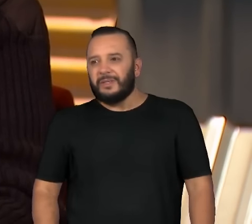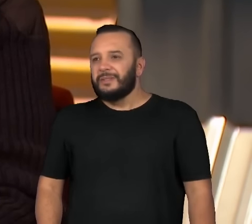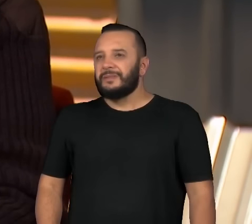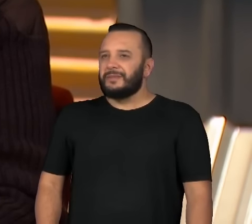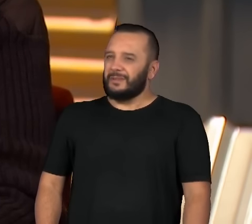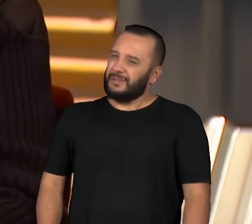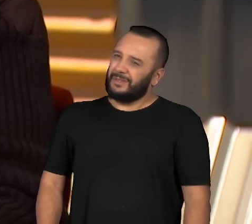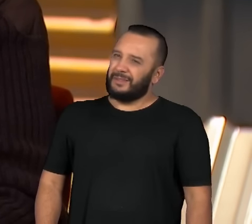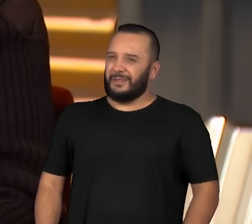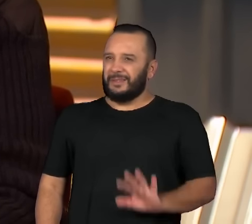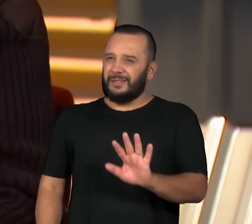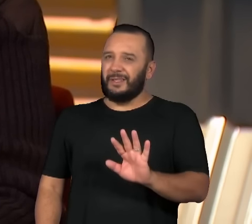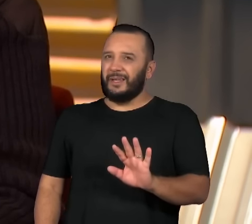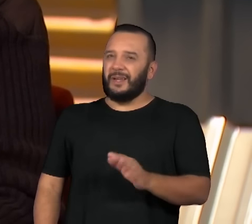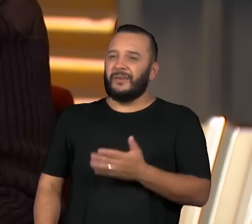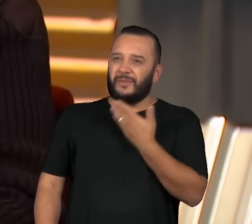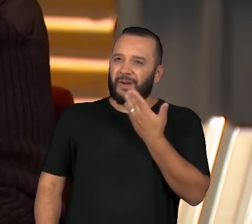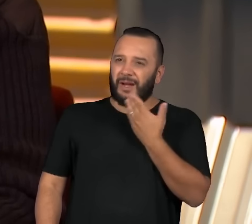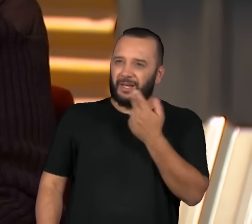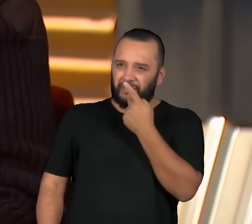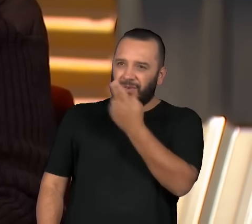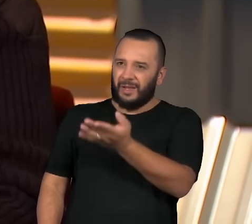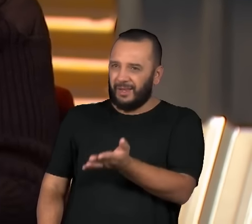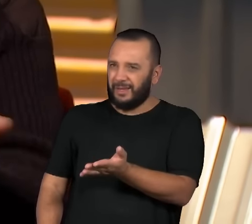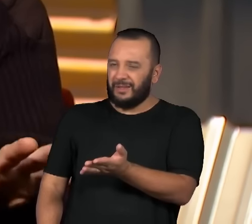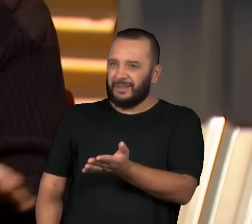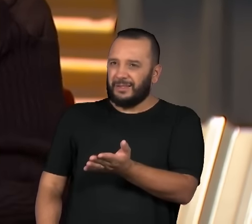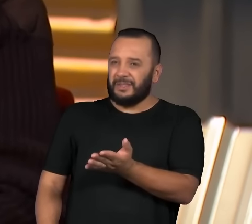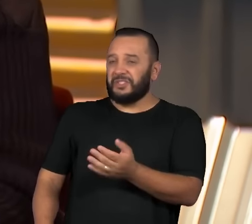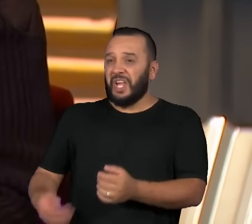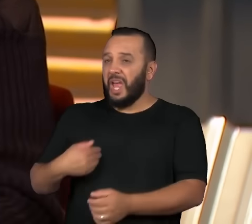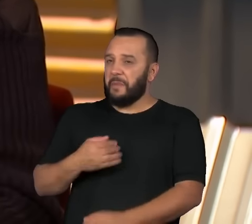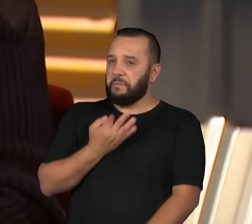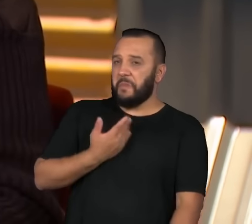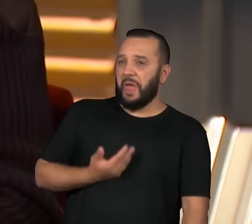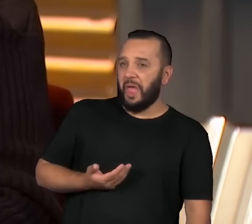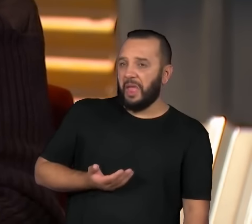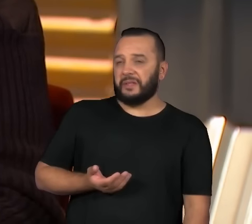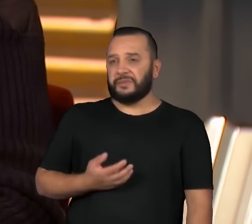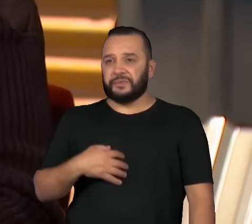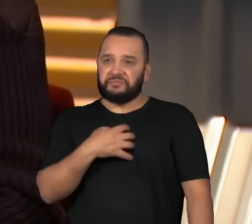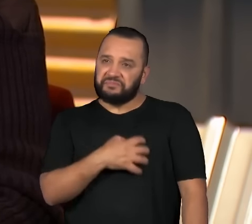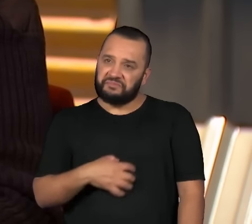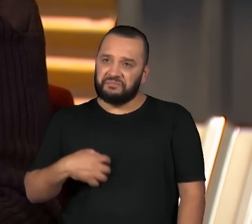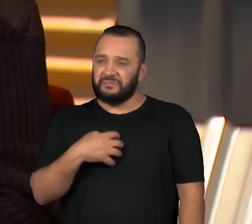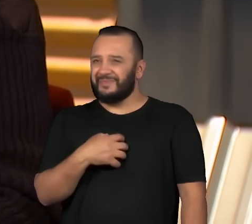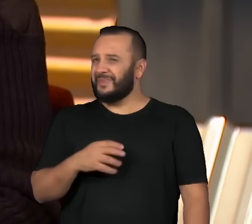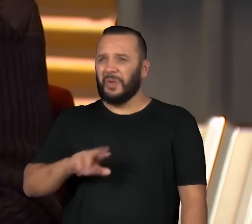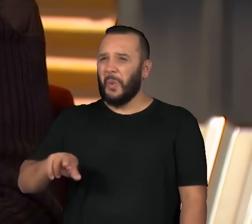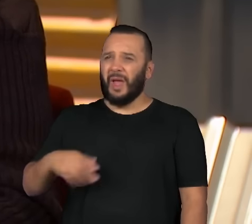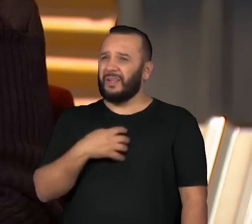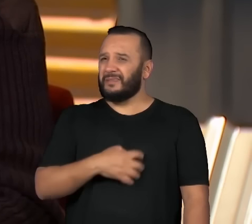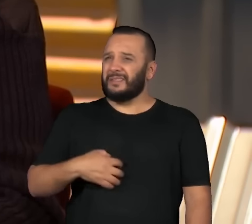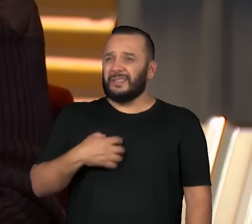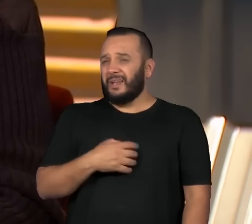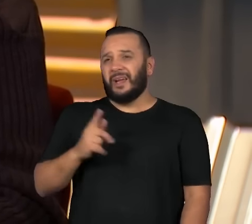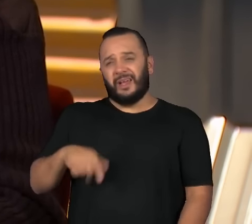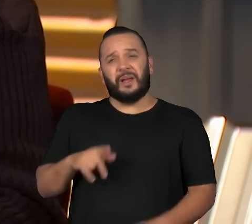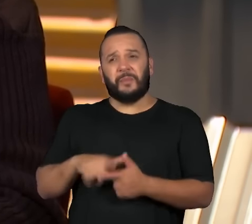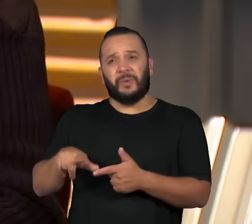Assim, é muito fácil falar de fora, né? Colocar mágoa. E não é nem mágoa, é um monte de